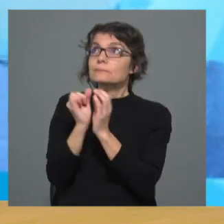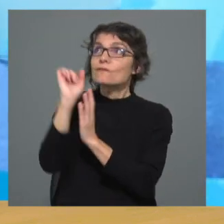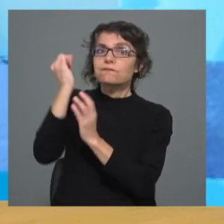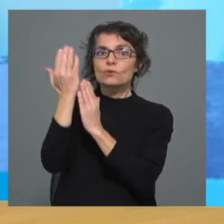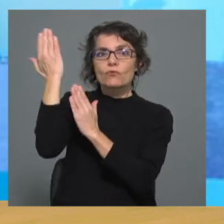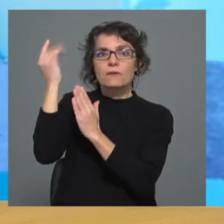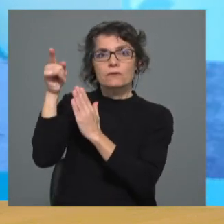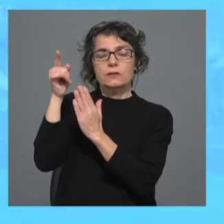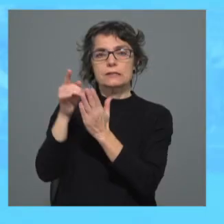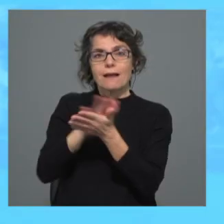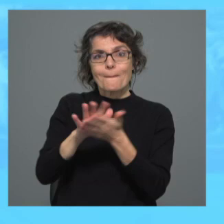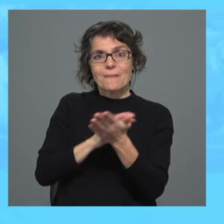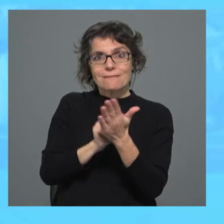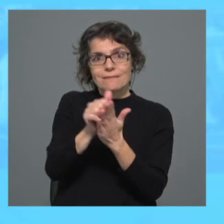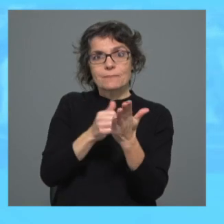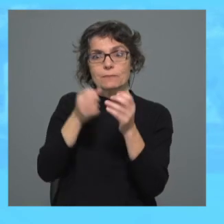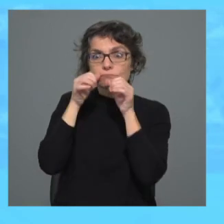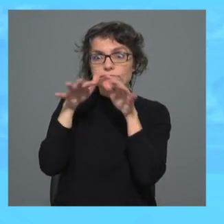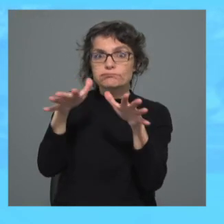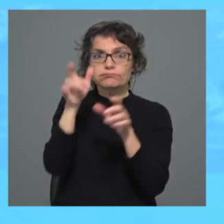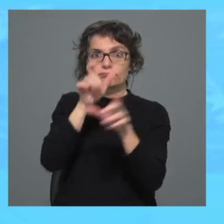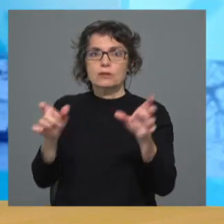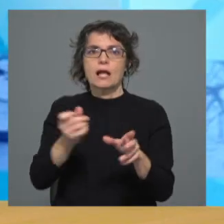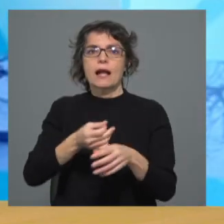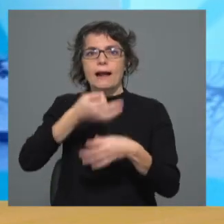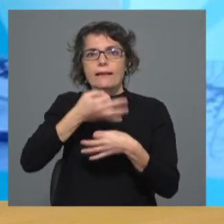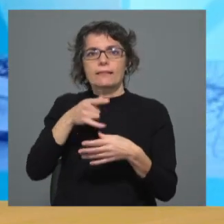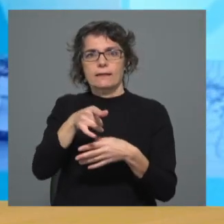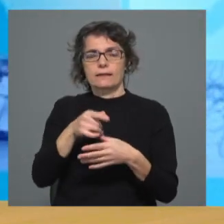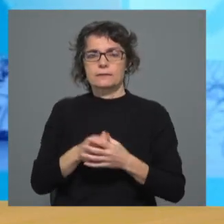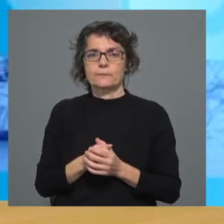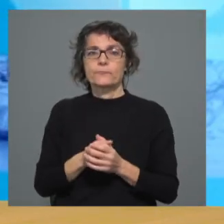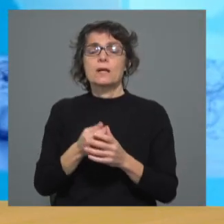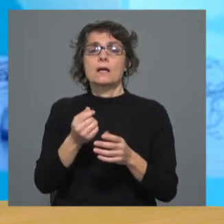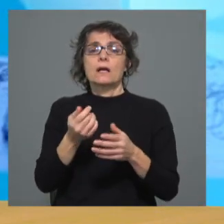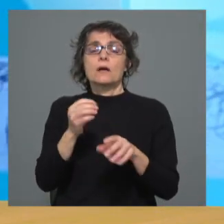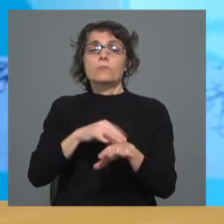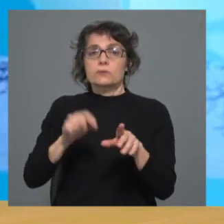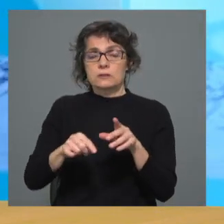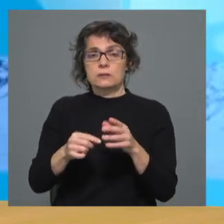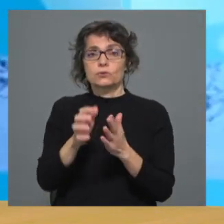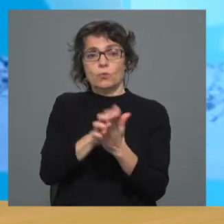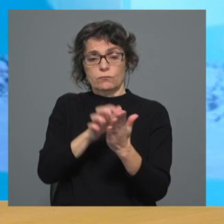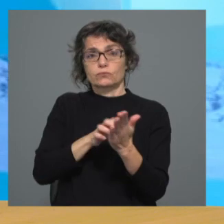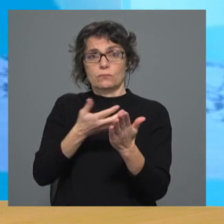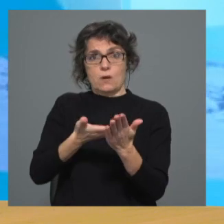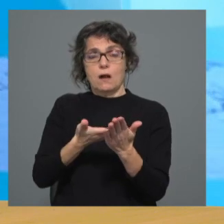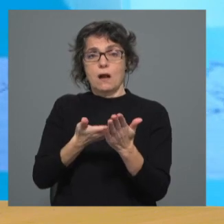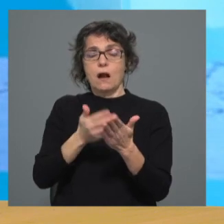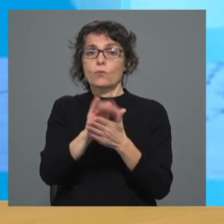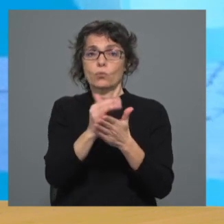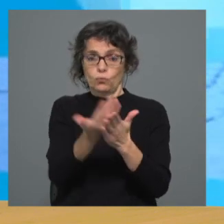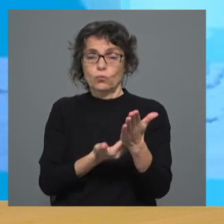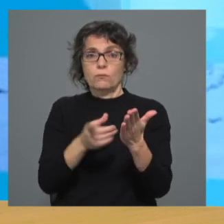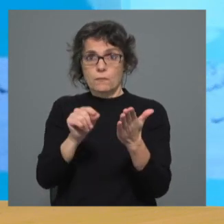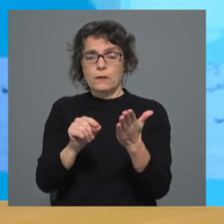crentes decorre. E, portanto, temos vários documentos notáveis, um dos mais notáveis de todo o Concílio, porventura não